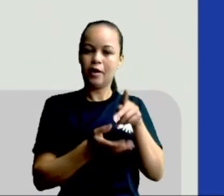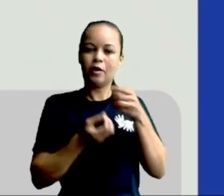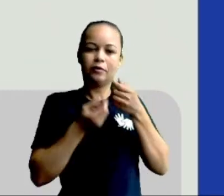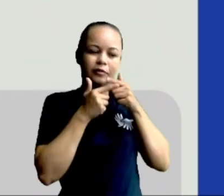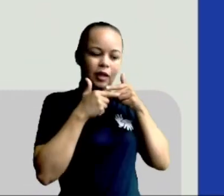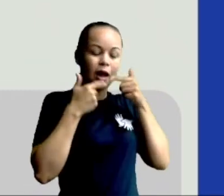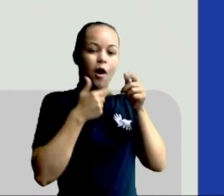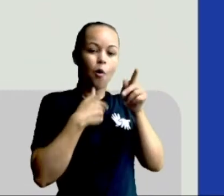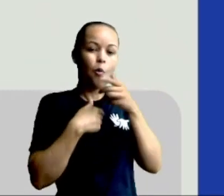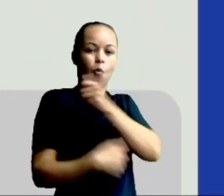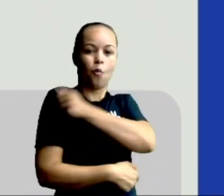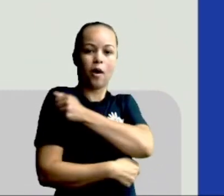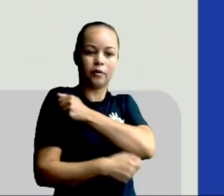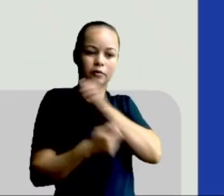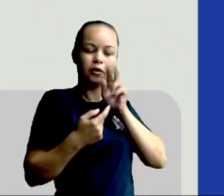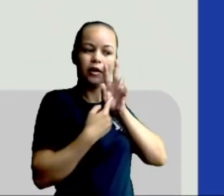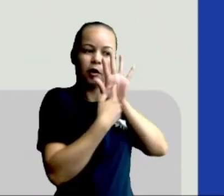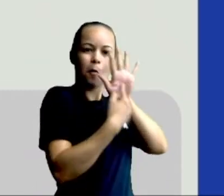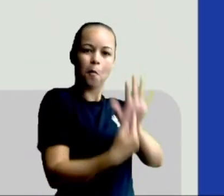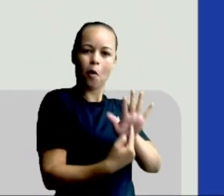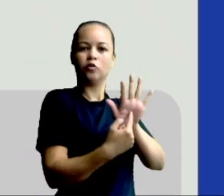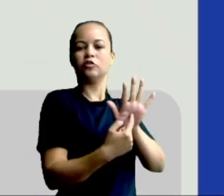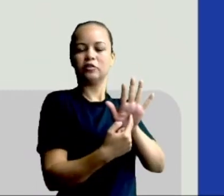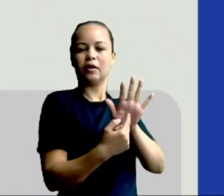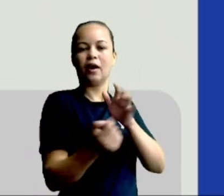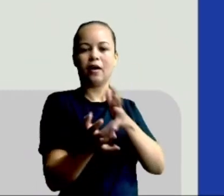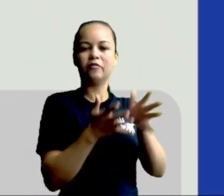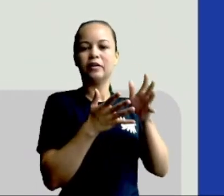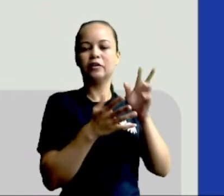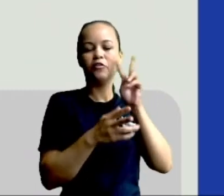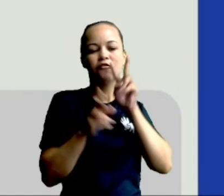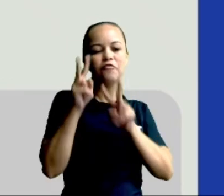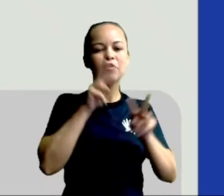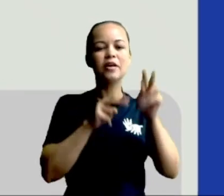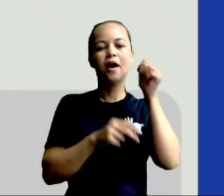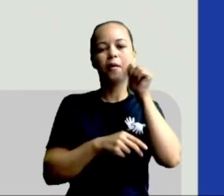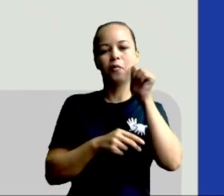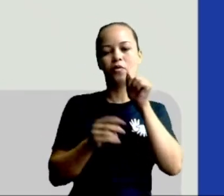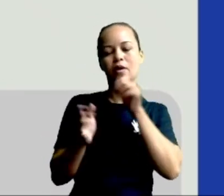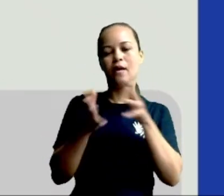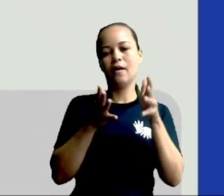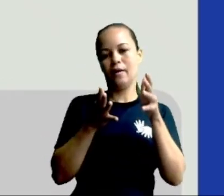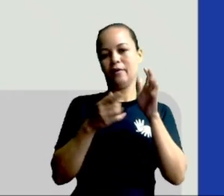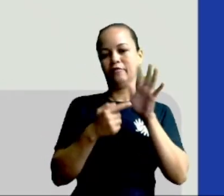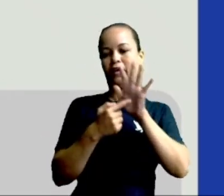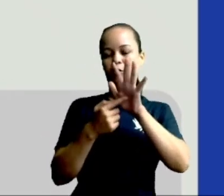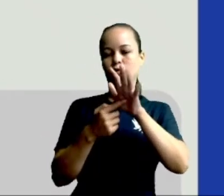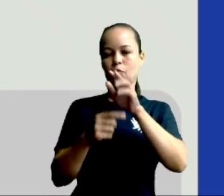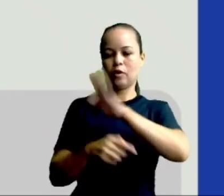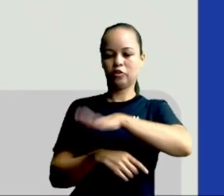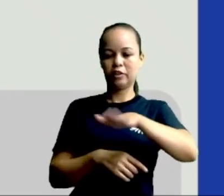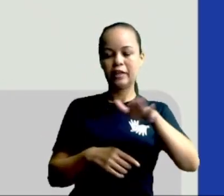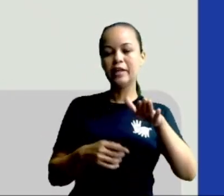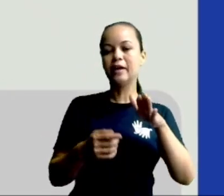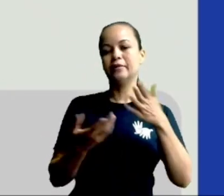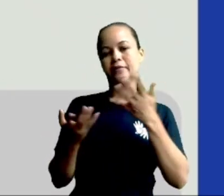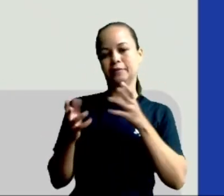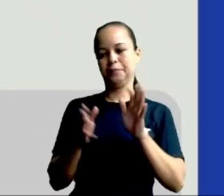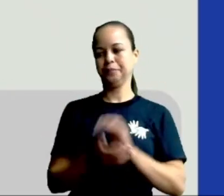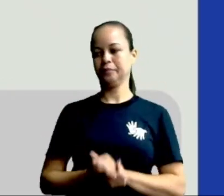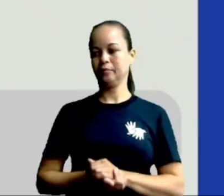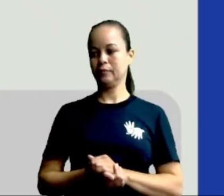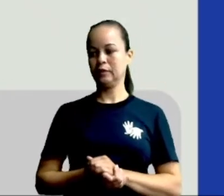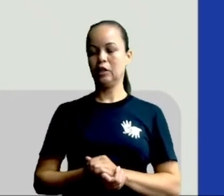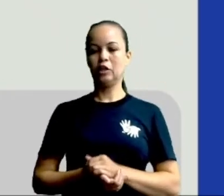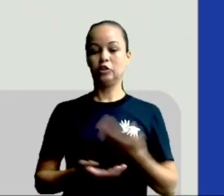que ficava no portão vendo as crianças da escola indo embora. Chegou em casa mudo, não correu para os braços